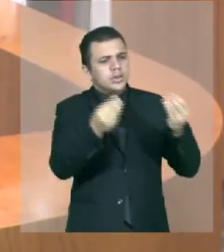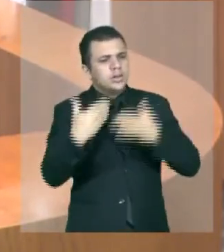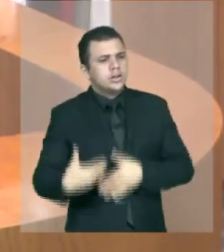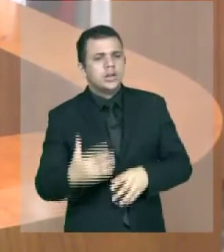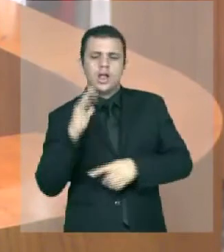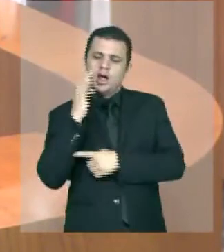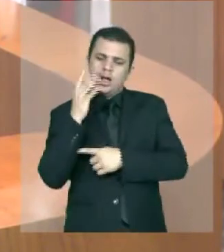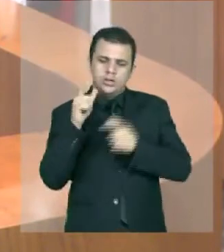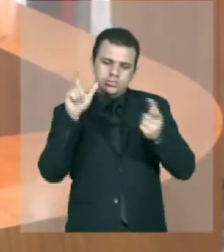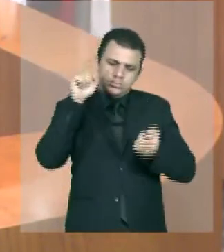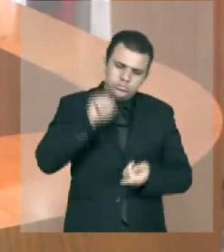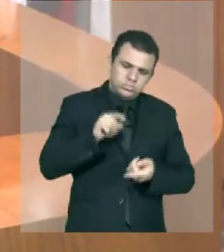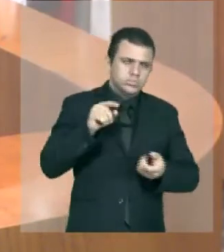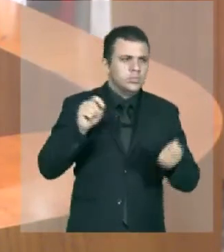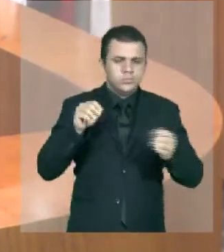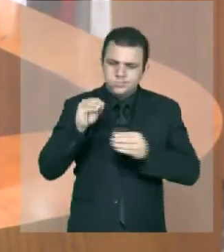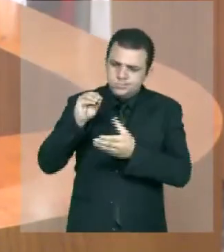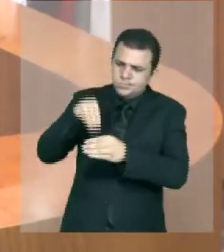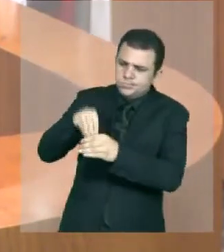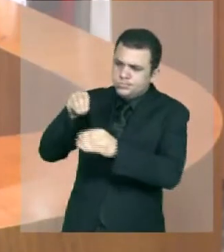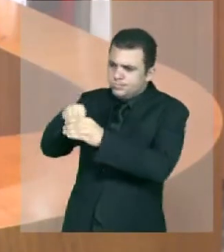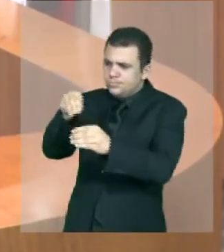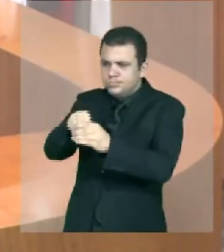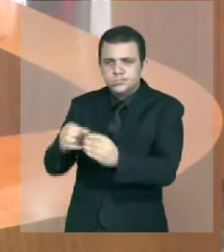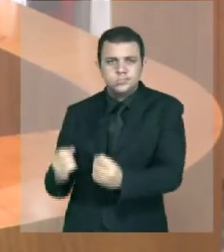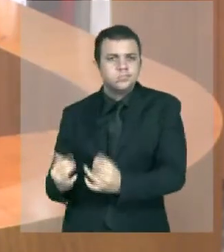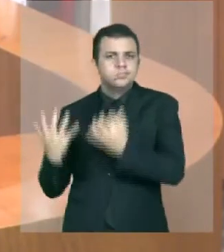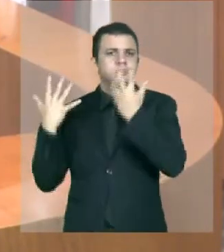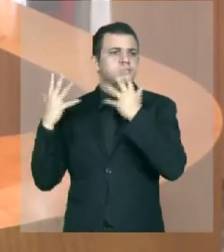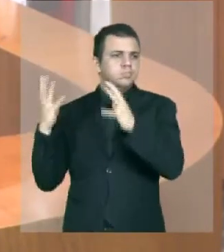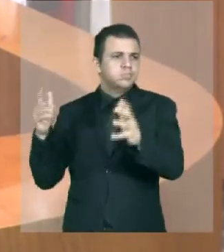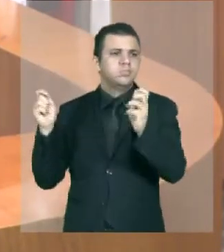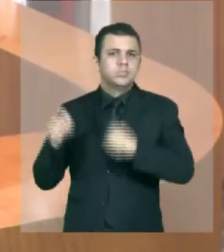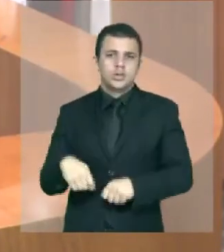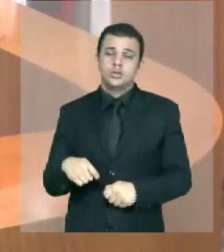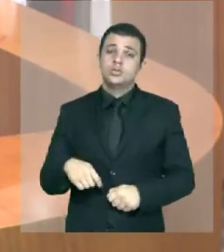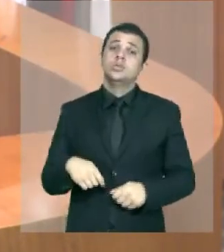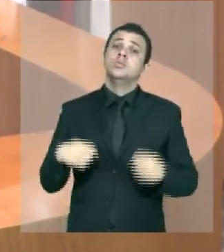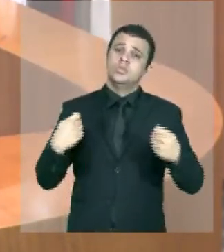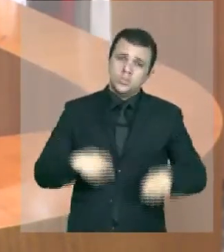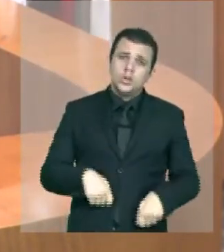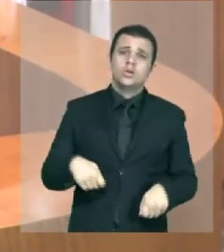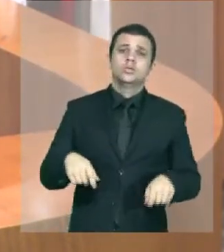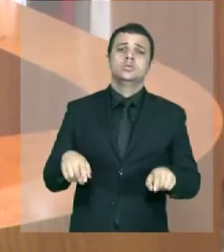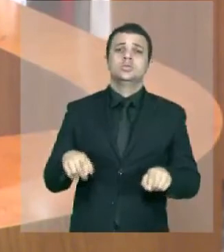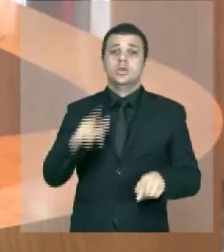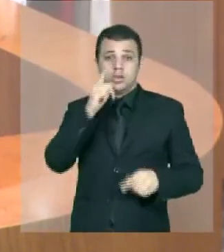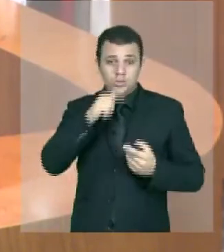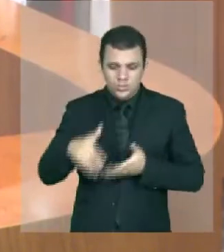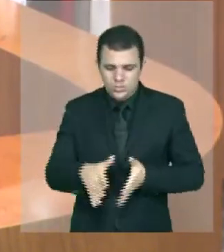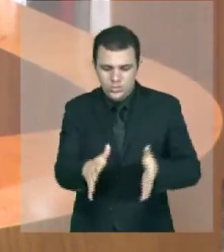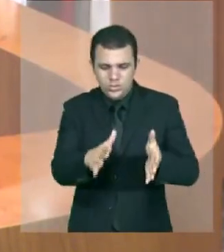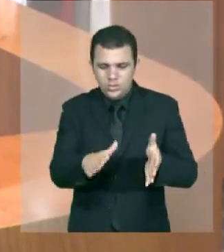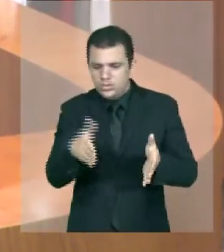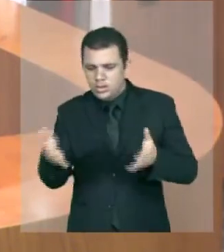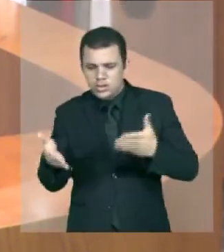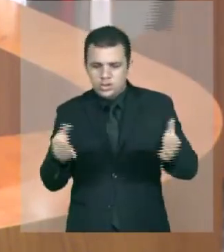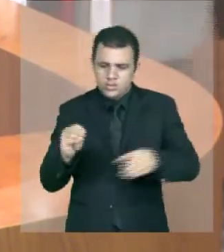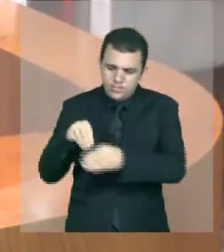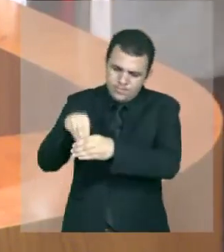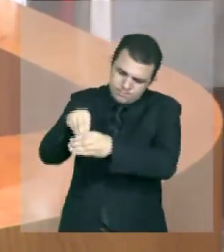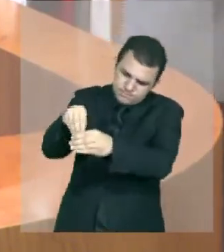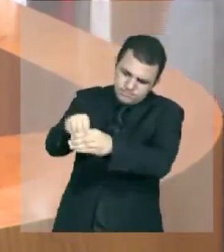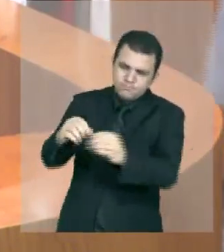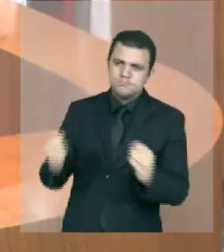sim, nós podermos reconduzir as espécies nativas para o leito dos rios e também evitar os assoreamentos da retirada de areias.